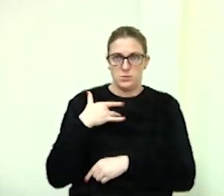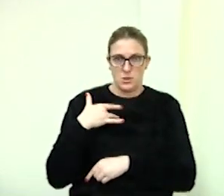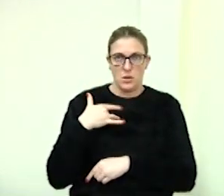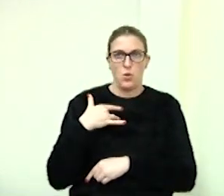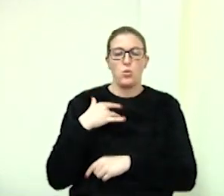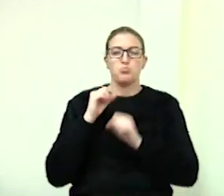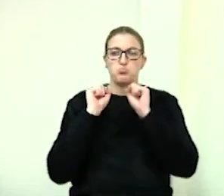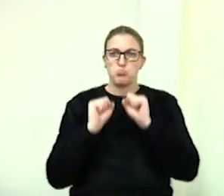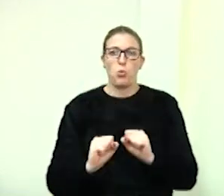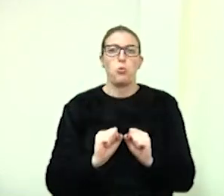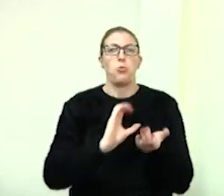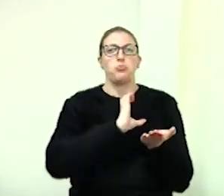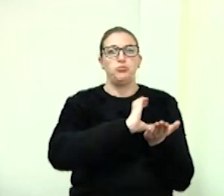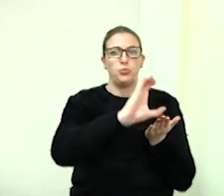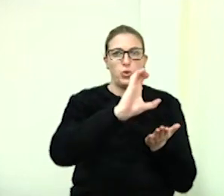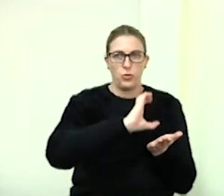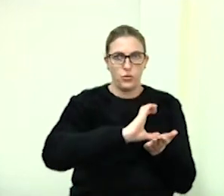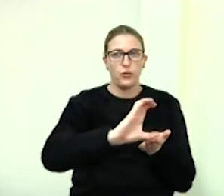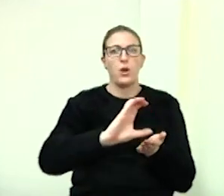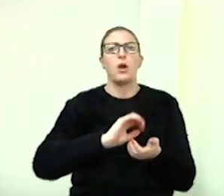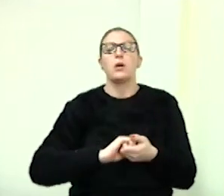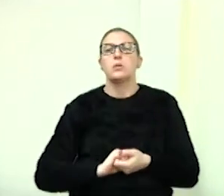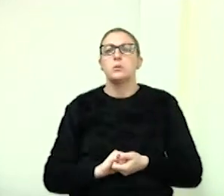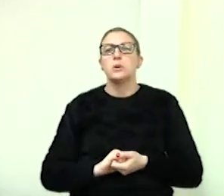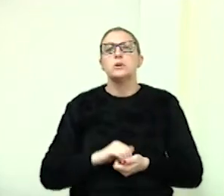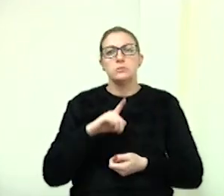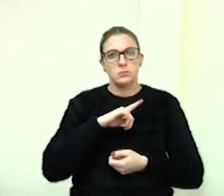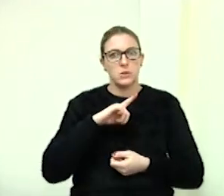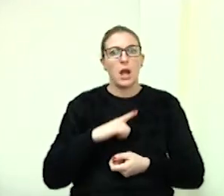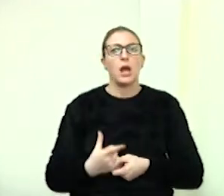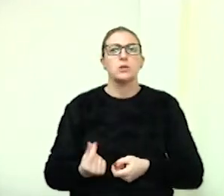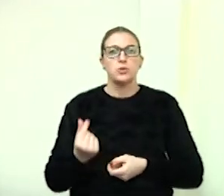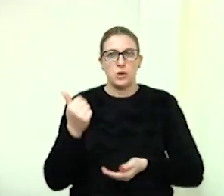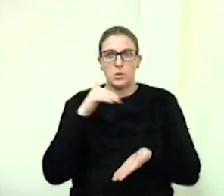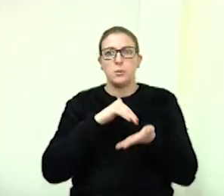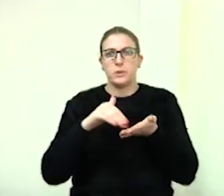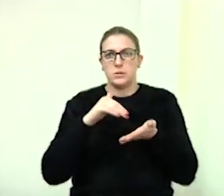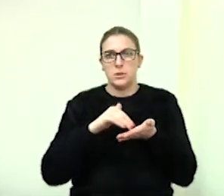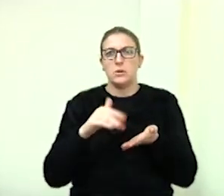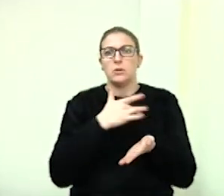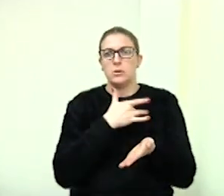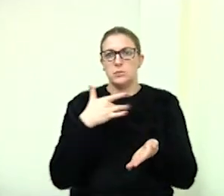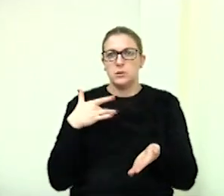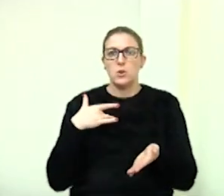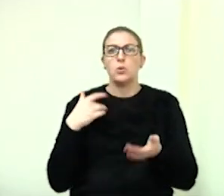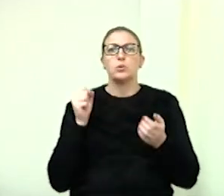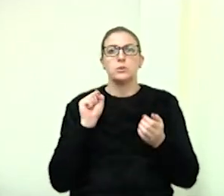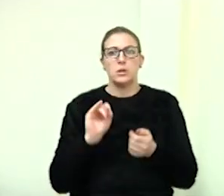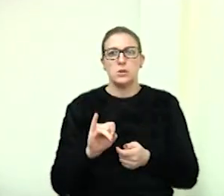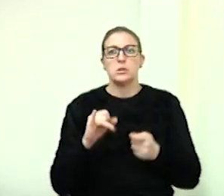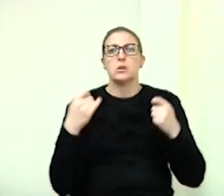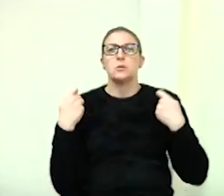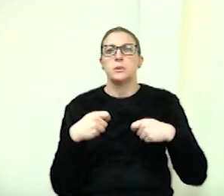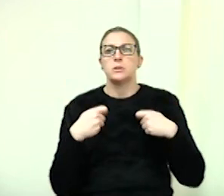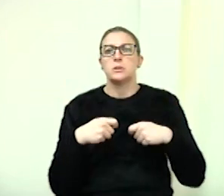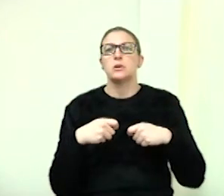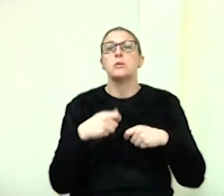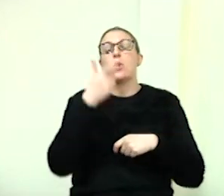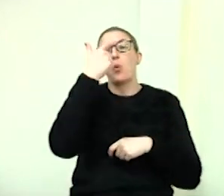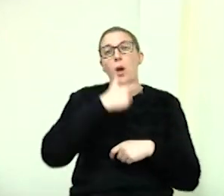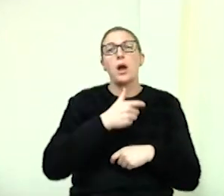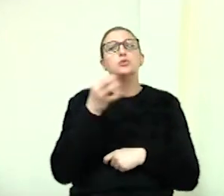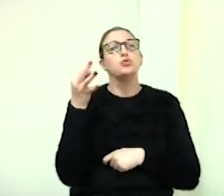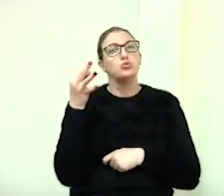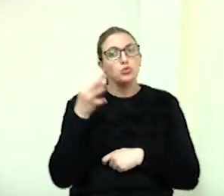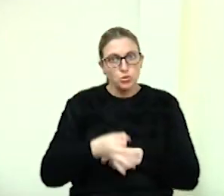financeiro, e ele disponibilizará dinheiro para a Secretaria da Saúde, conforme a necessidade. Então, nada mais justo